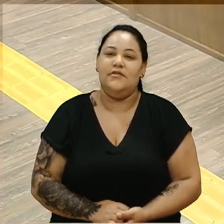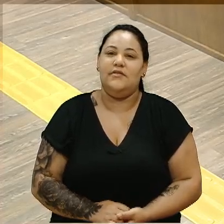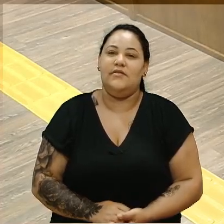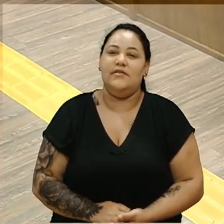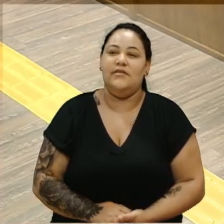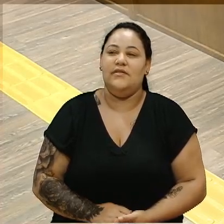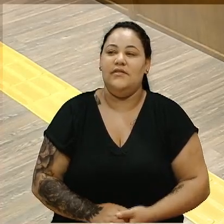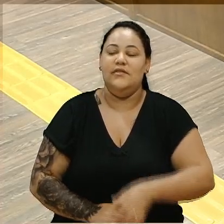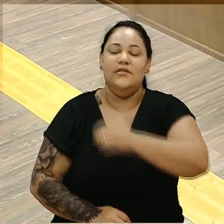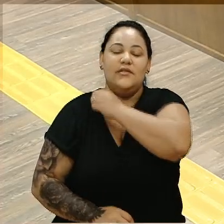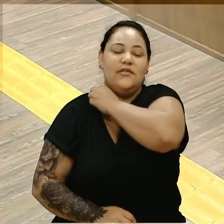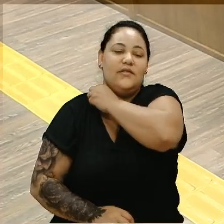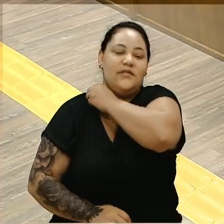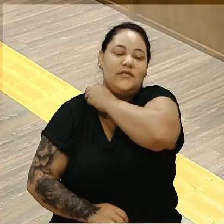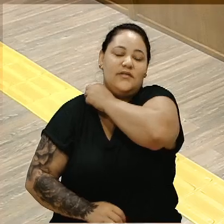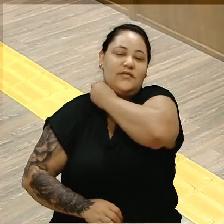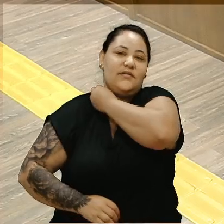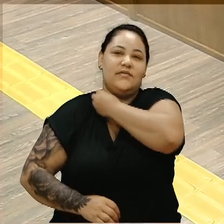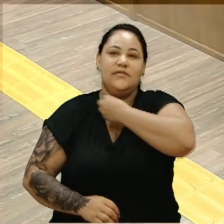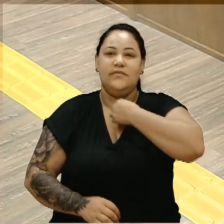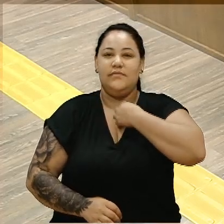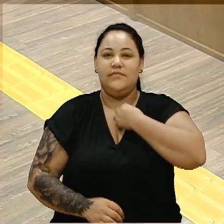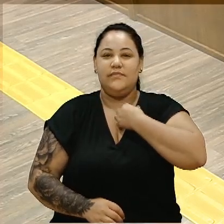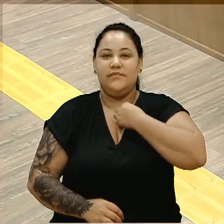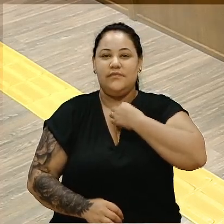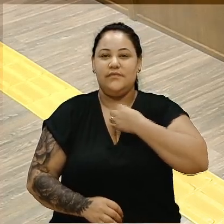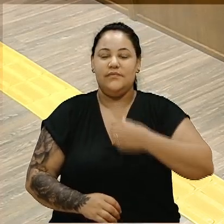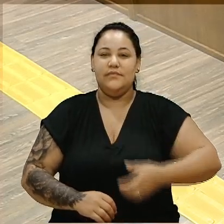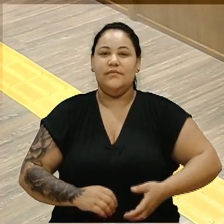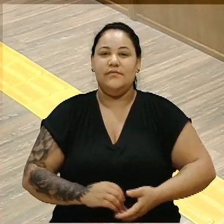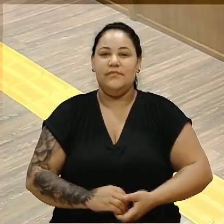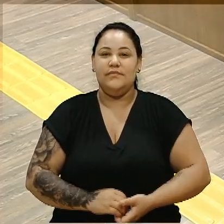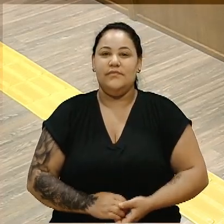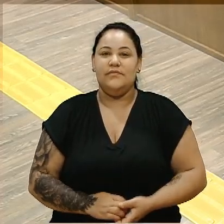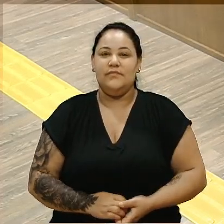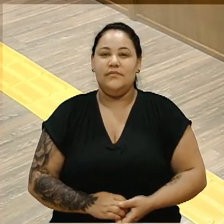Passemos